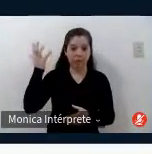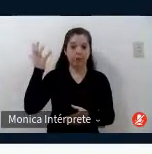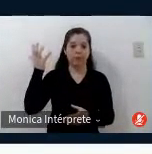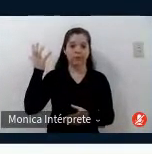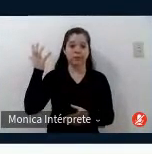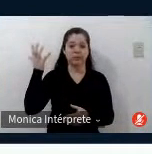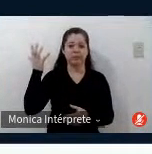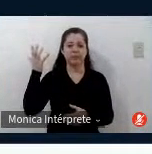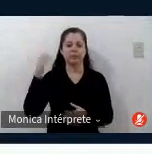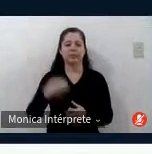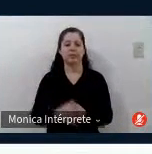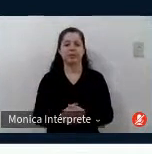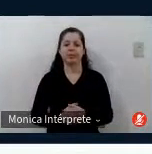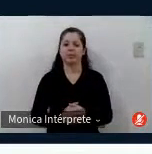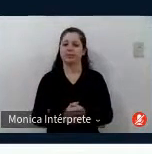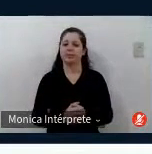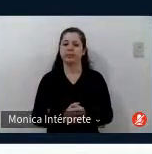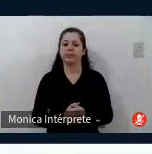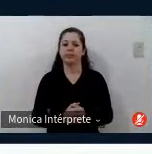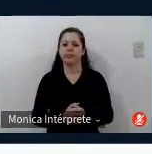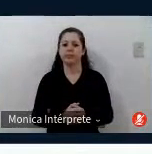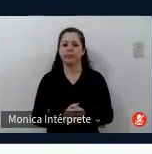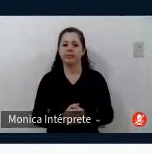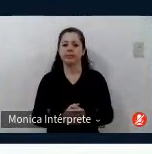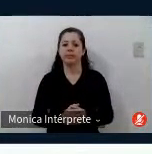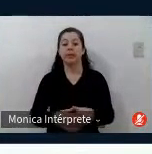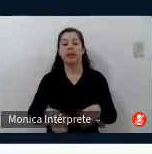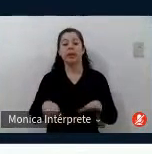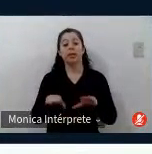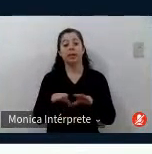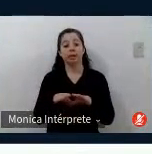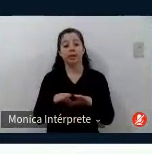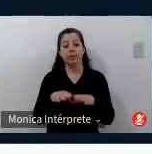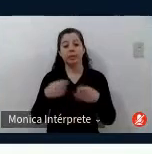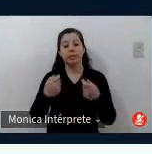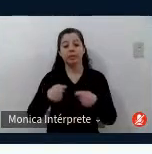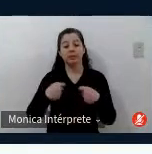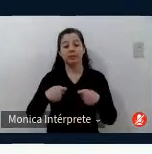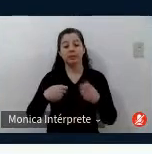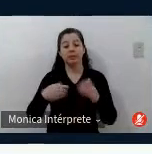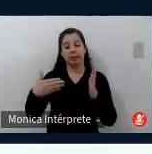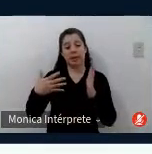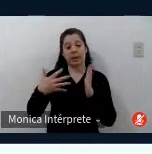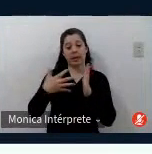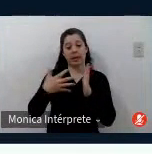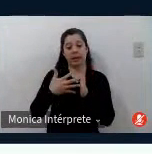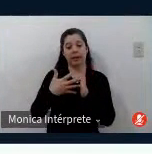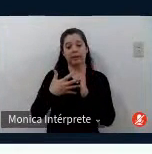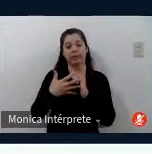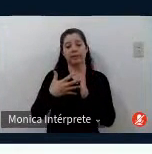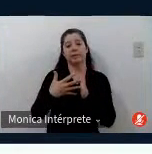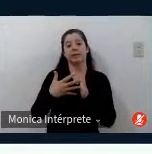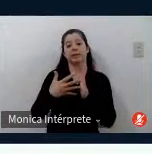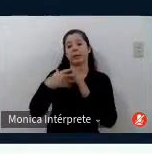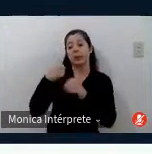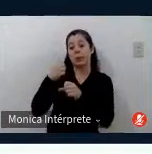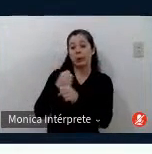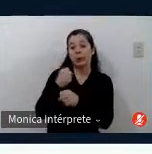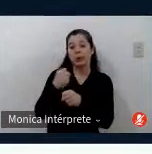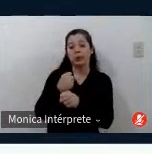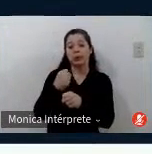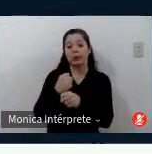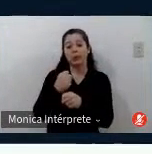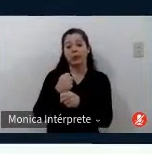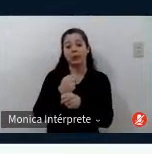ela prevê a construção e o fortalecimento das redes. Então, redes de cooperativas, redes